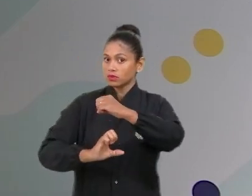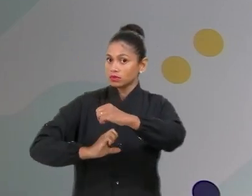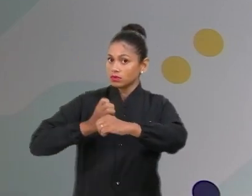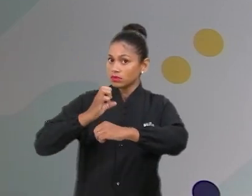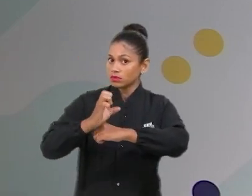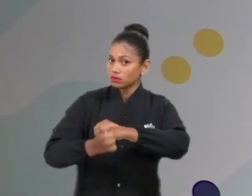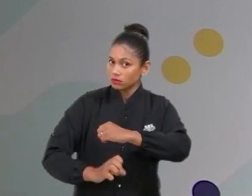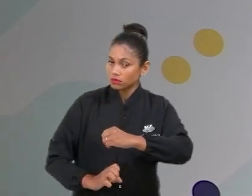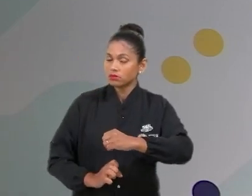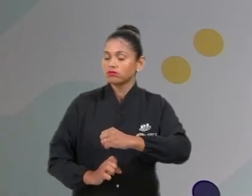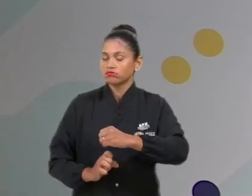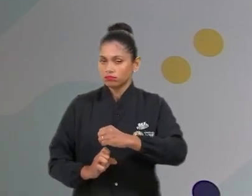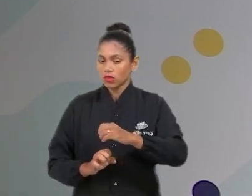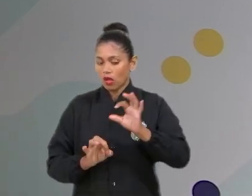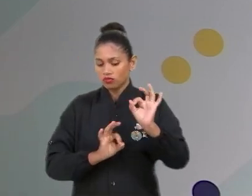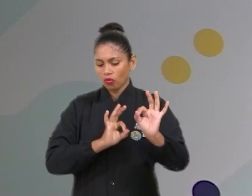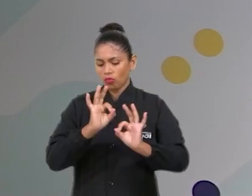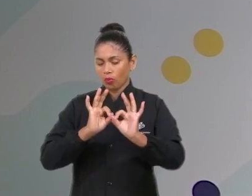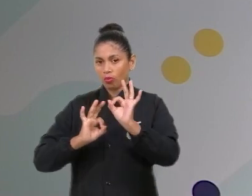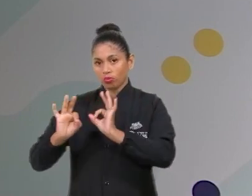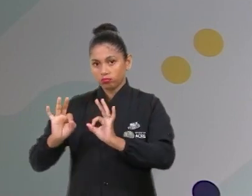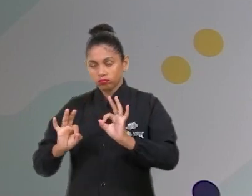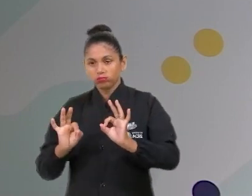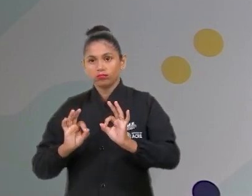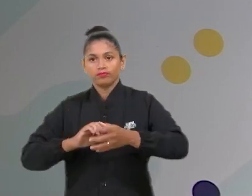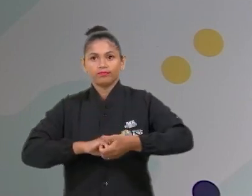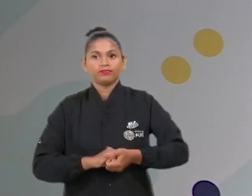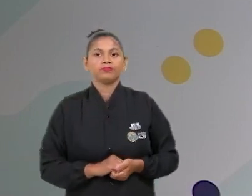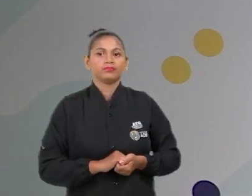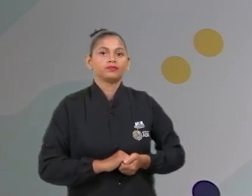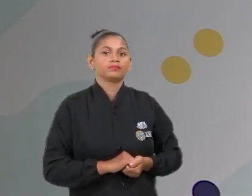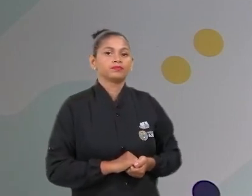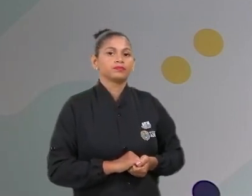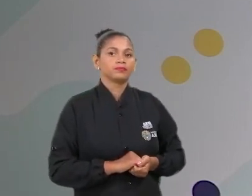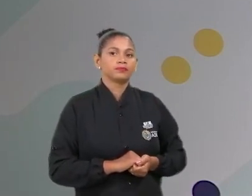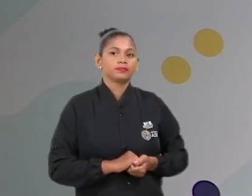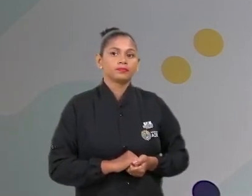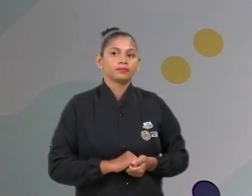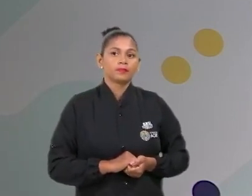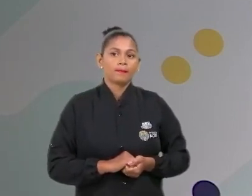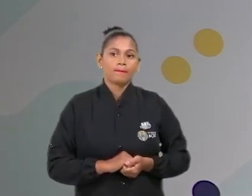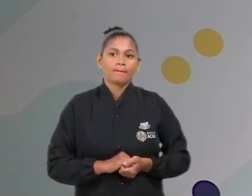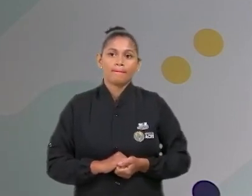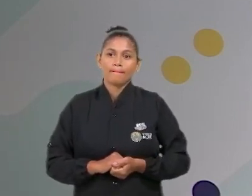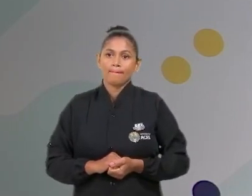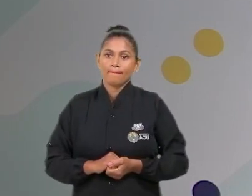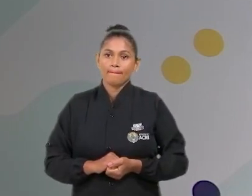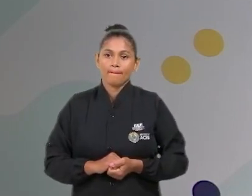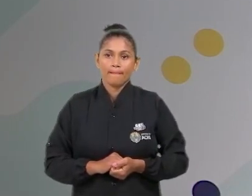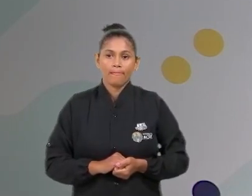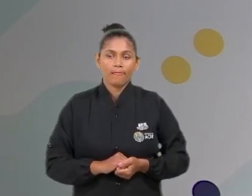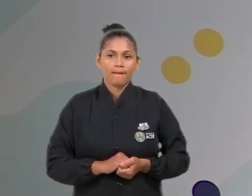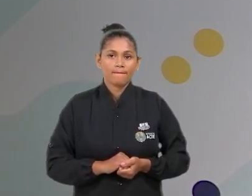lá localizá-los nos actinídeos e lantanídeos da tabela periódica.